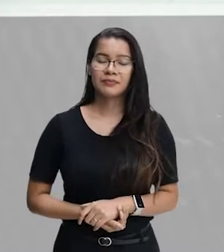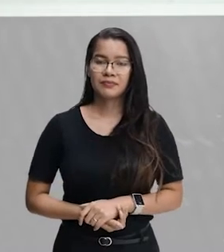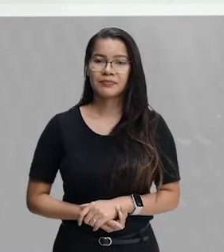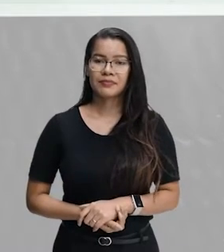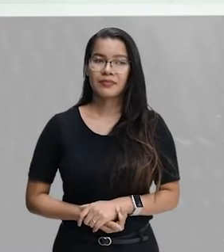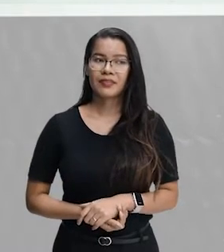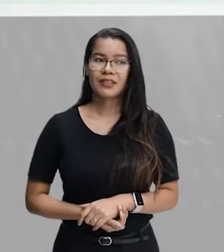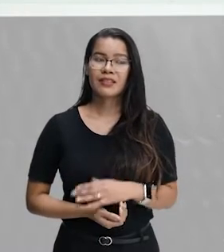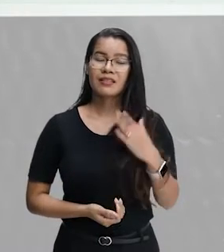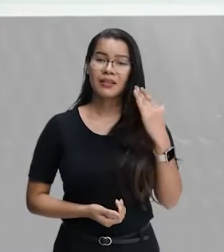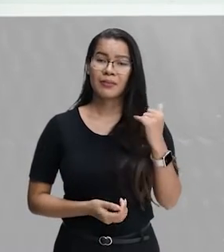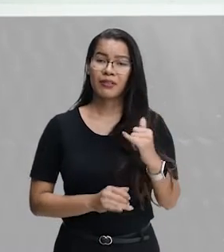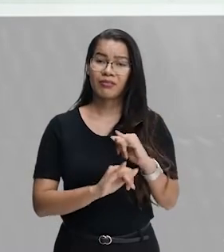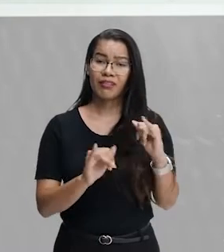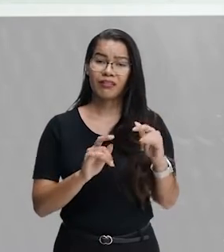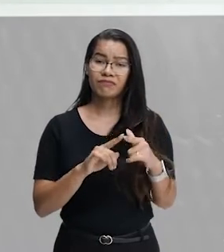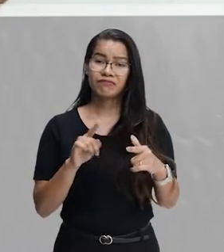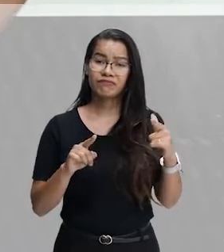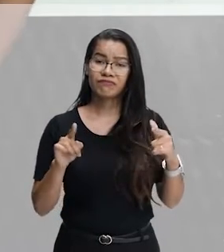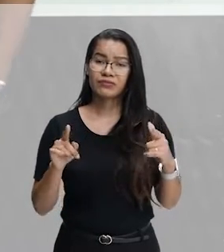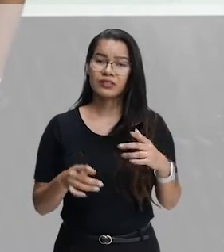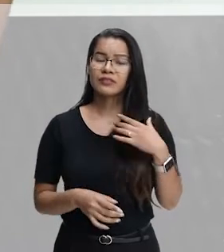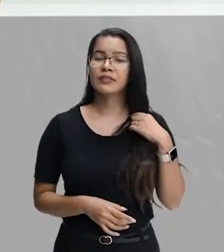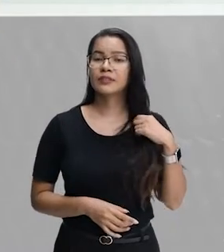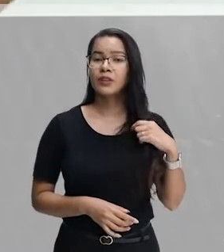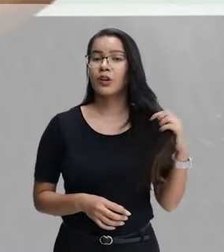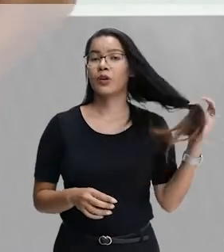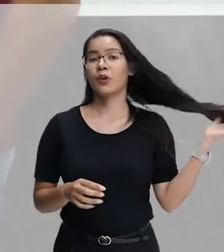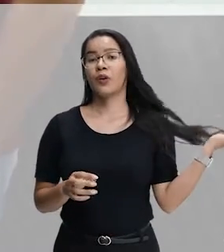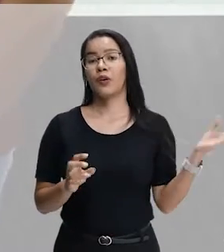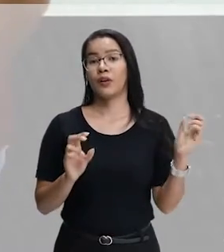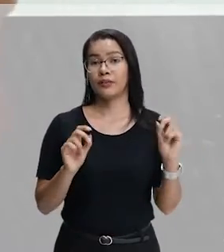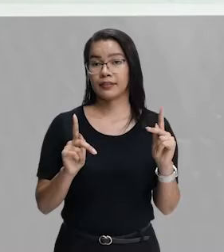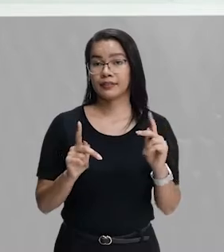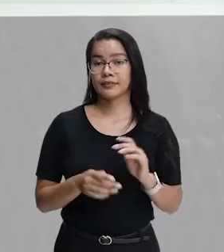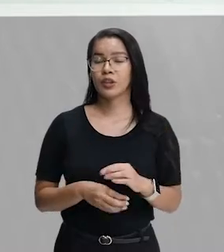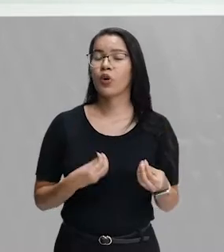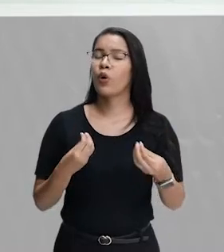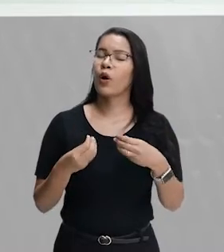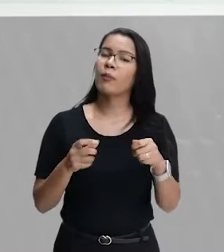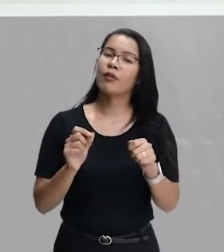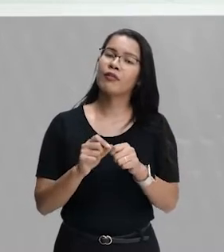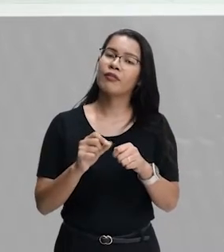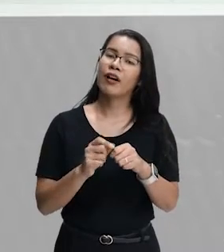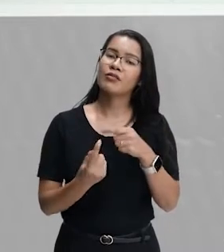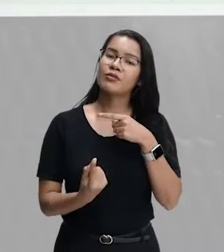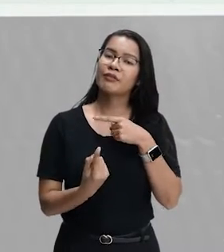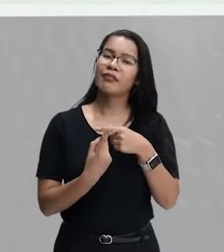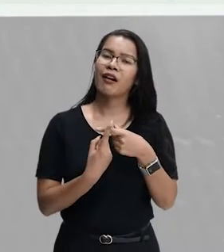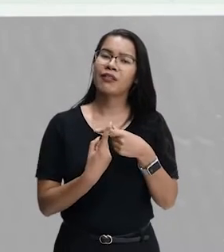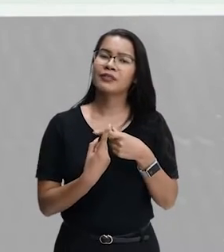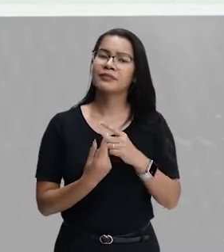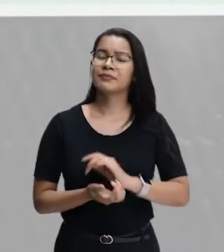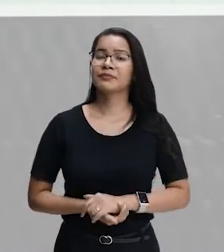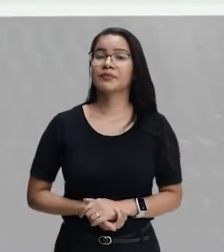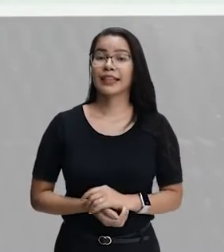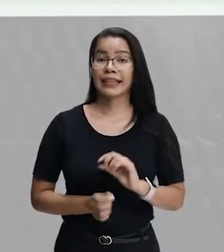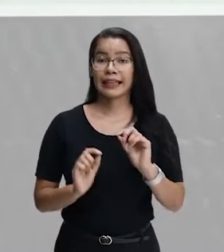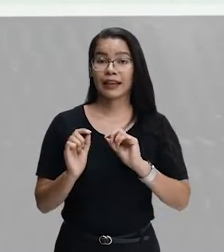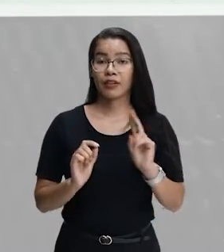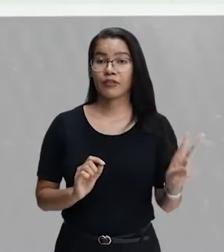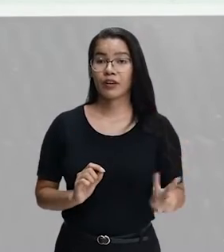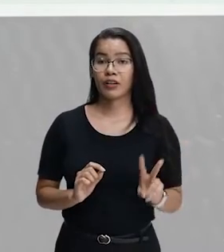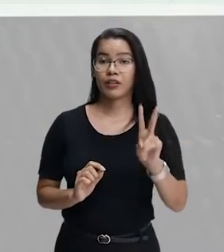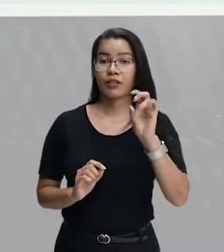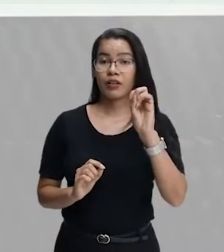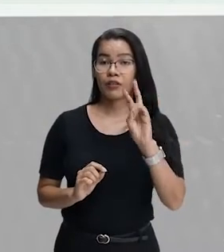saber que esses dados são irregulares. Ok, pessoal? Bom, como é que eu faço o cálculo dessa variância, né? Que é o valor que vai me